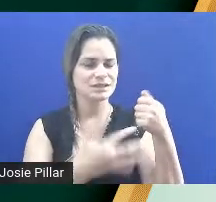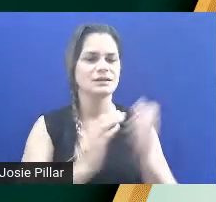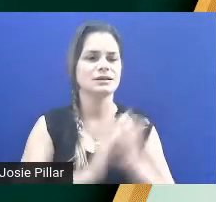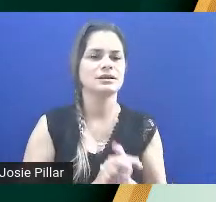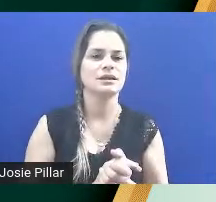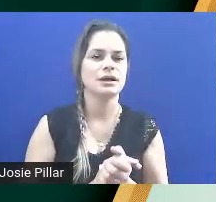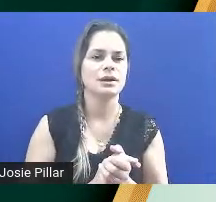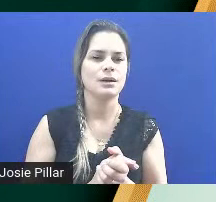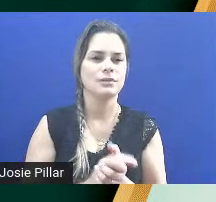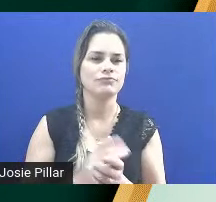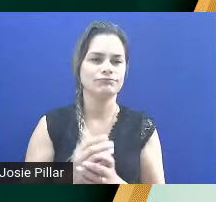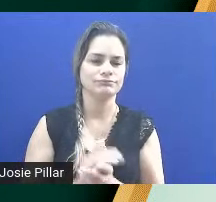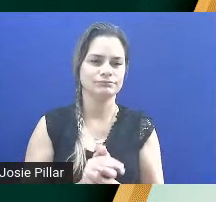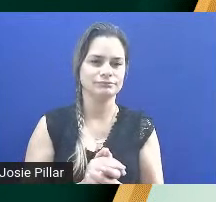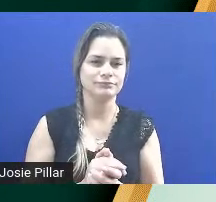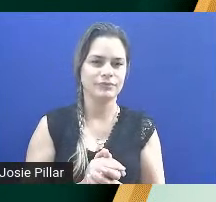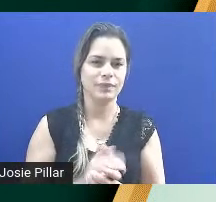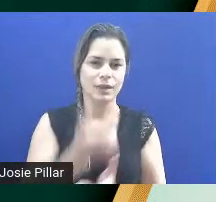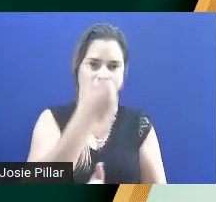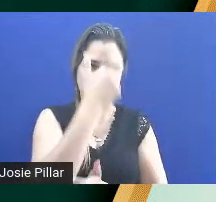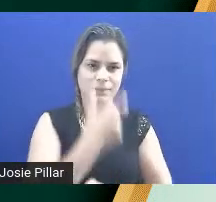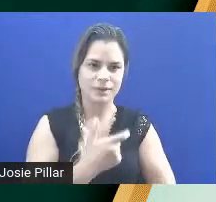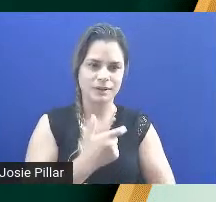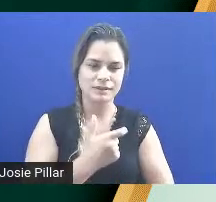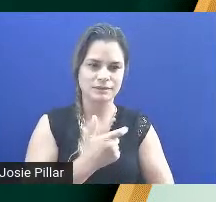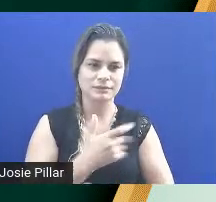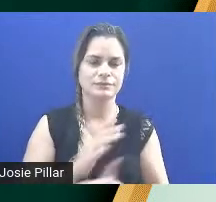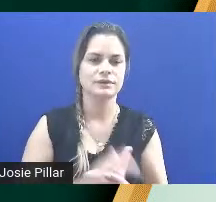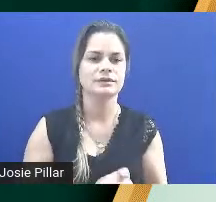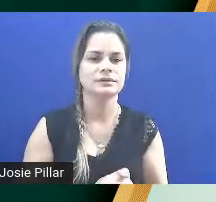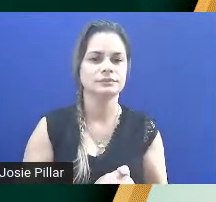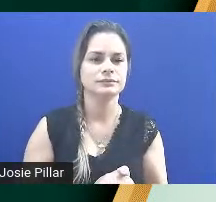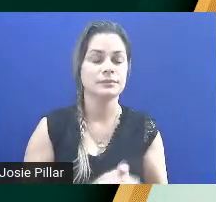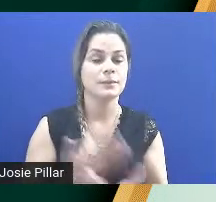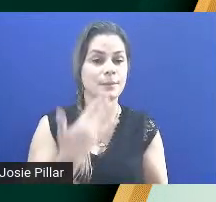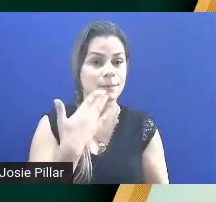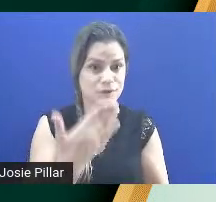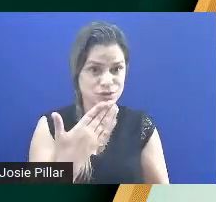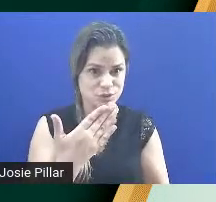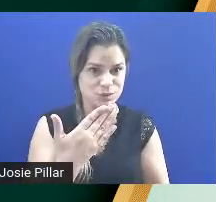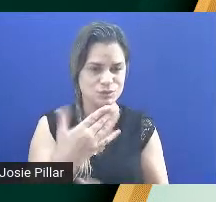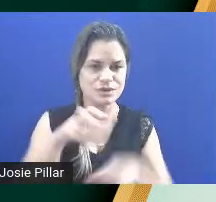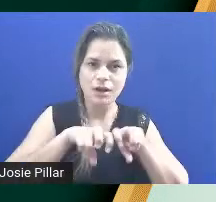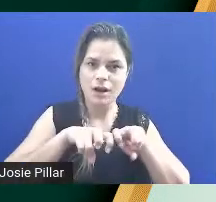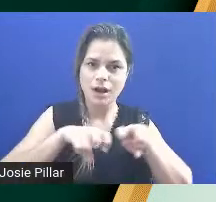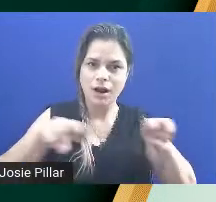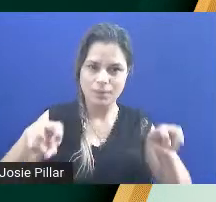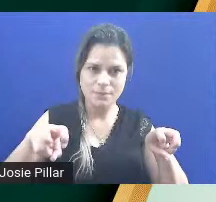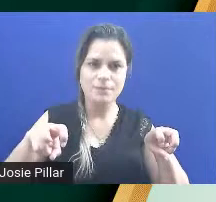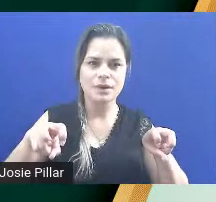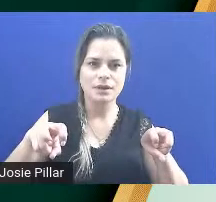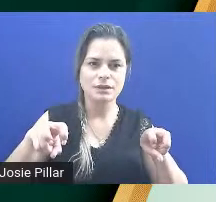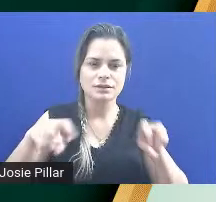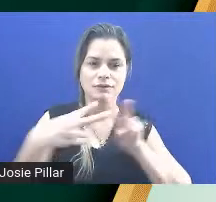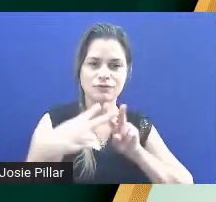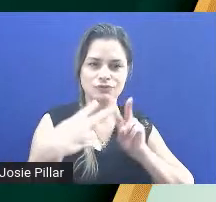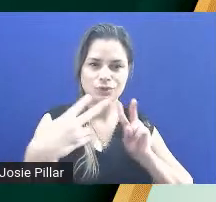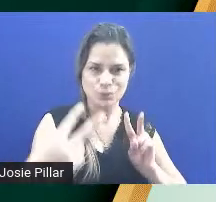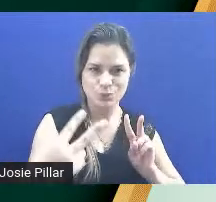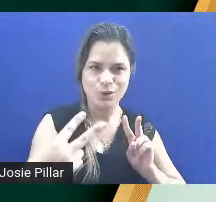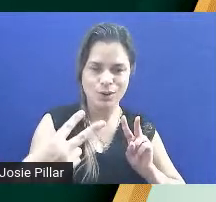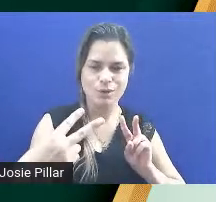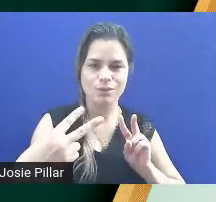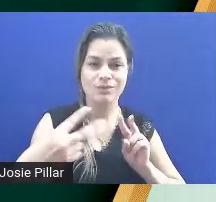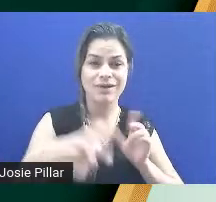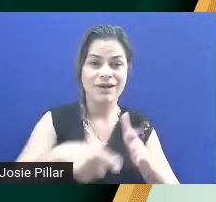interação visual de nossa aparência física. Assim, solicitamos aos componentes da mesa virtual que, antes de suas falas,